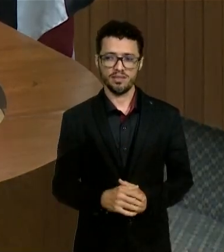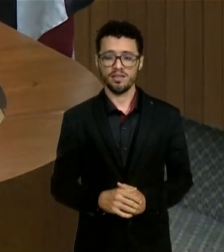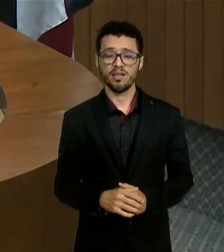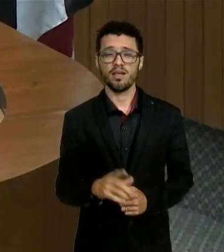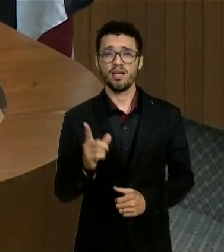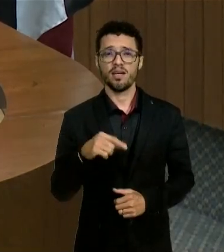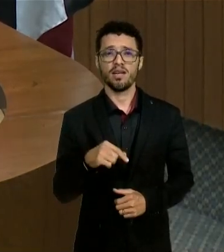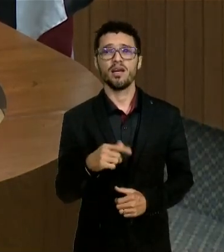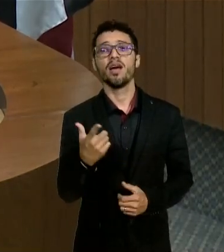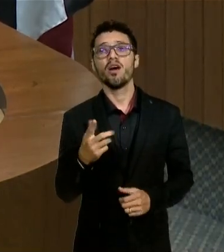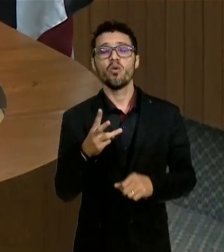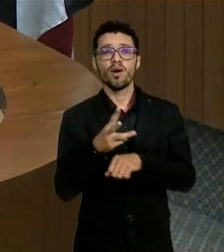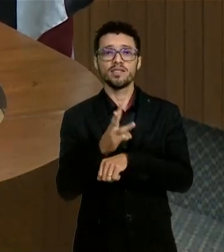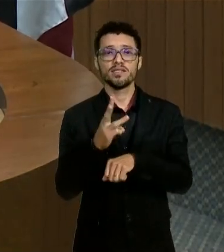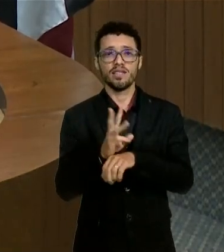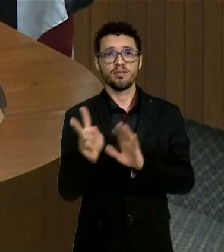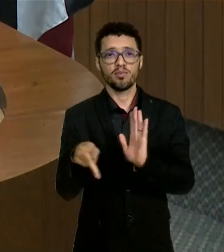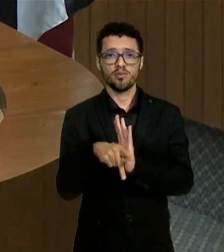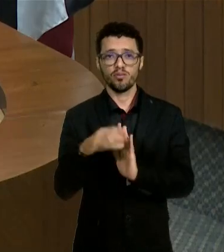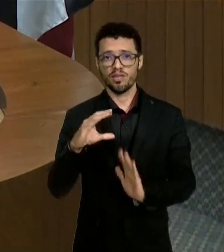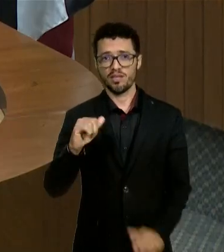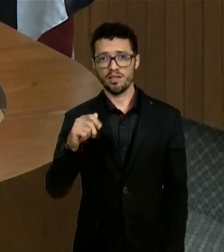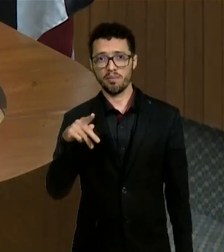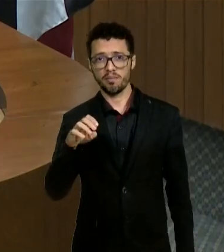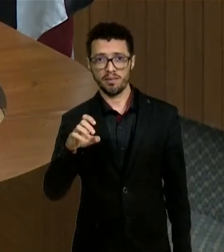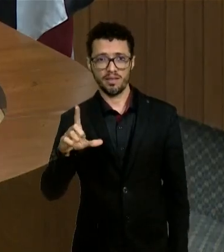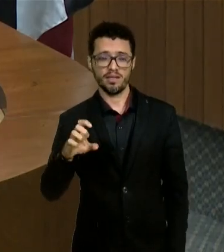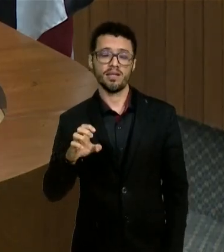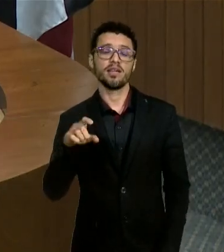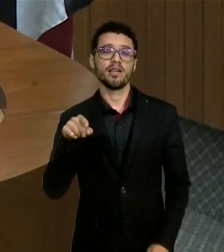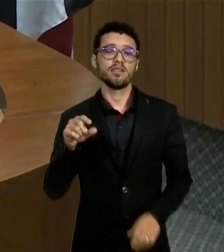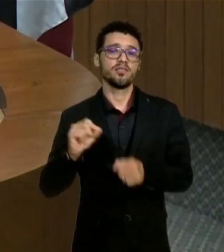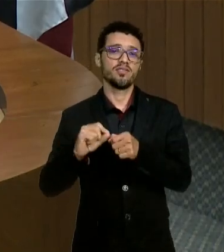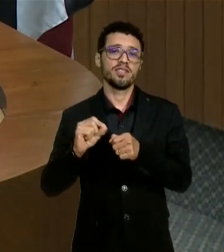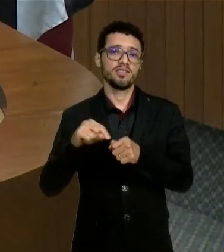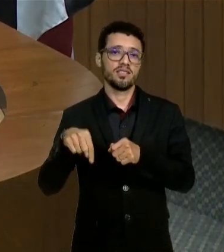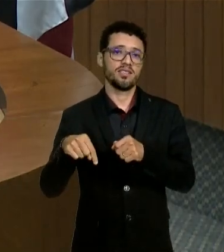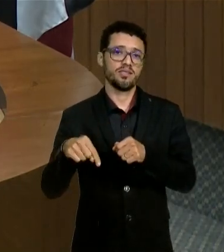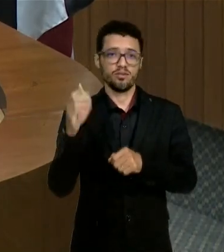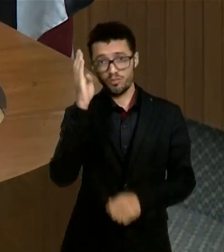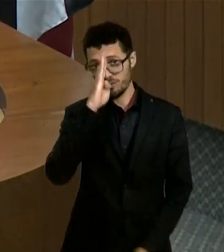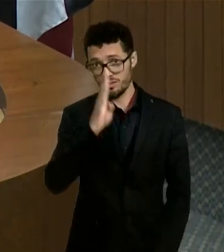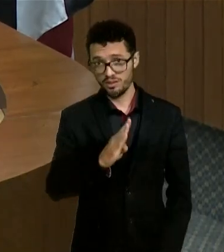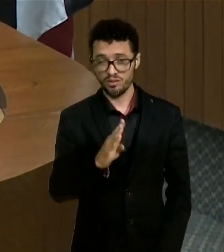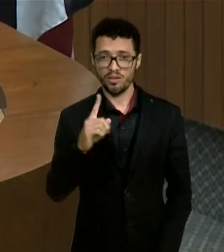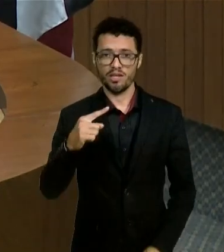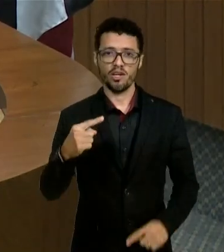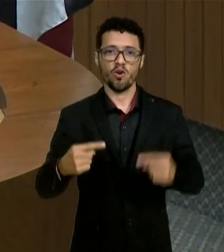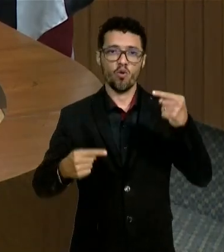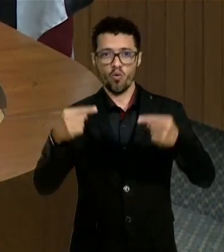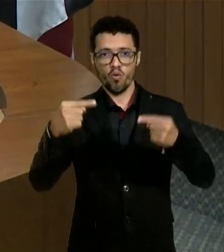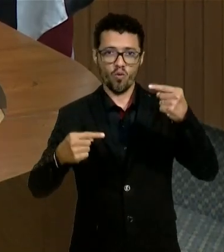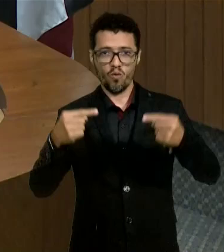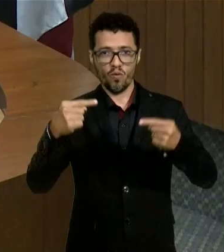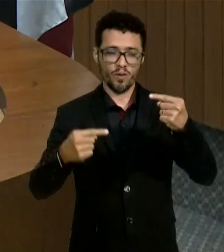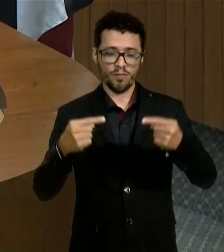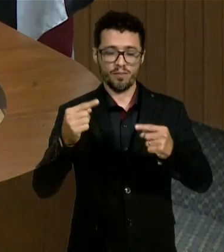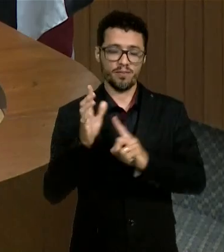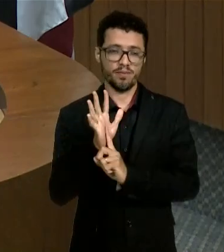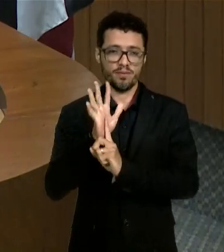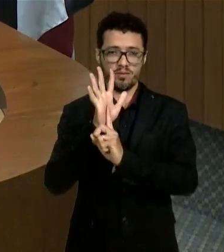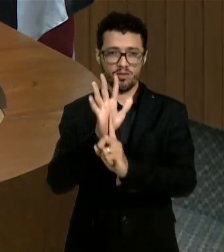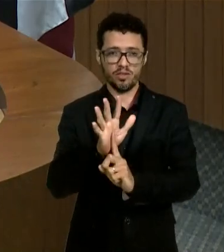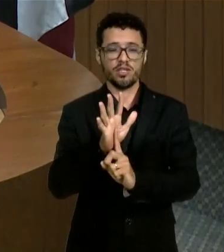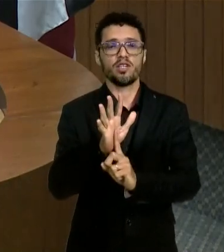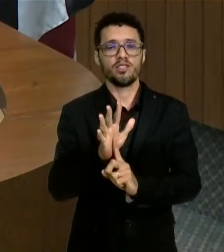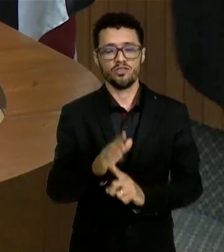do Capelli, que ele ontem disse aí que vão criar no Brasil. É o concorrente agora, para mostrar mais uma